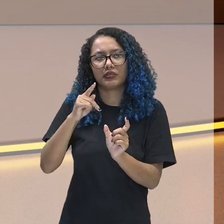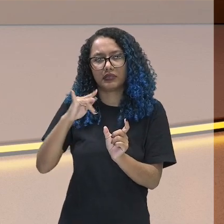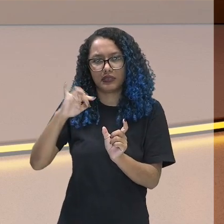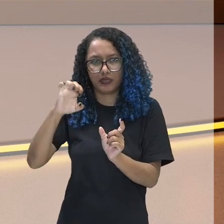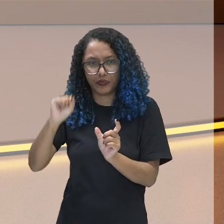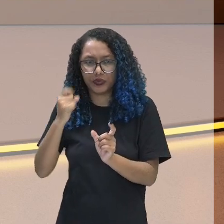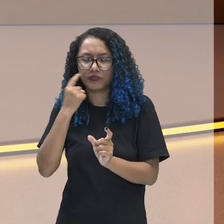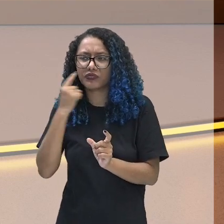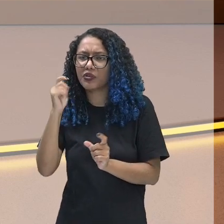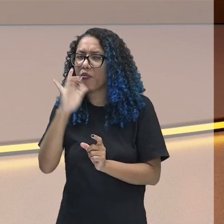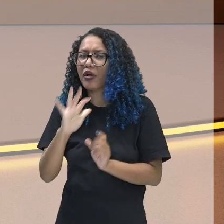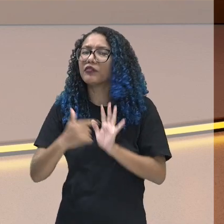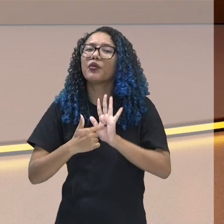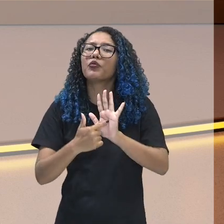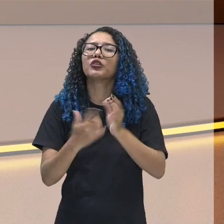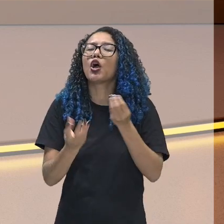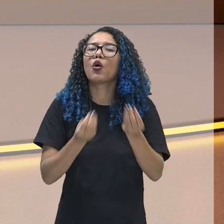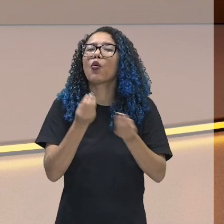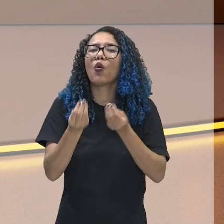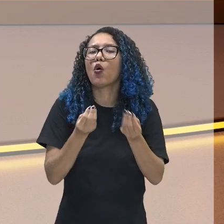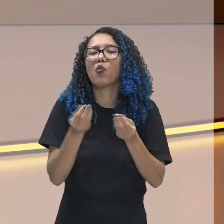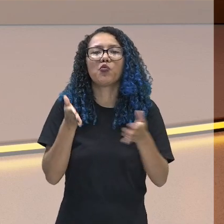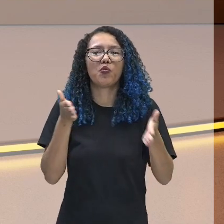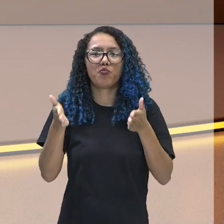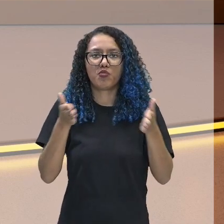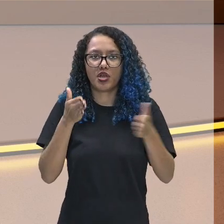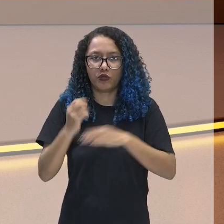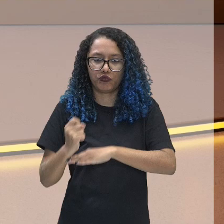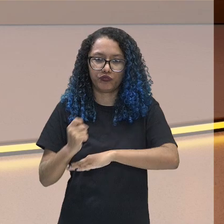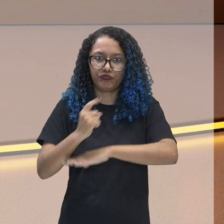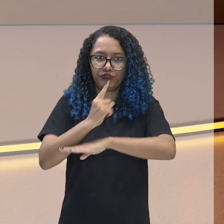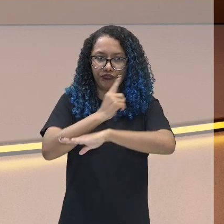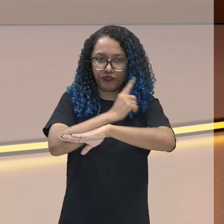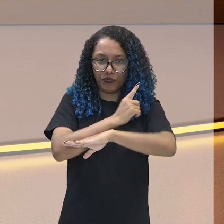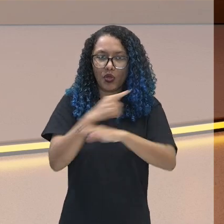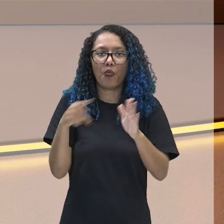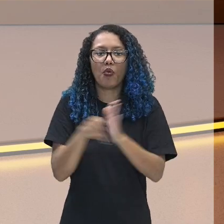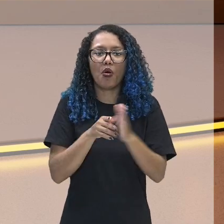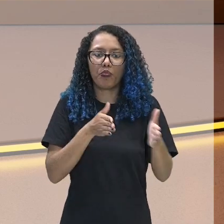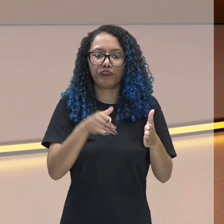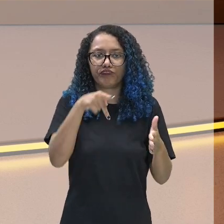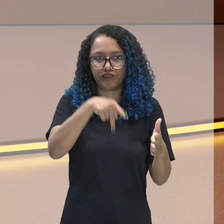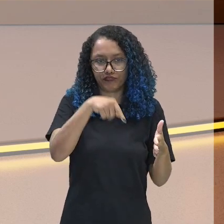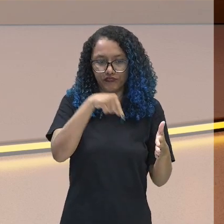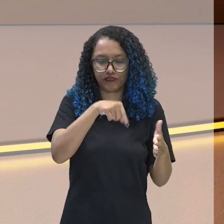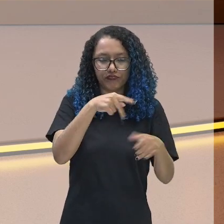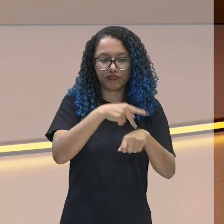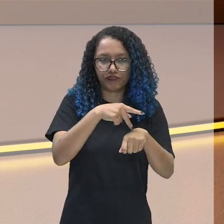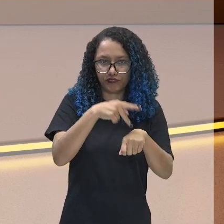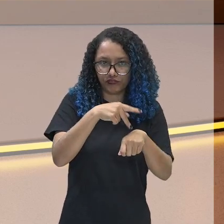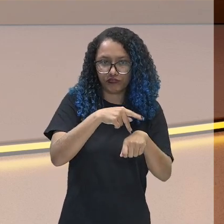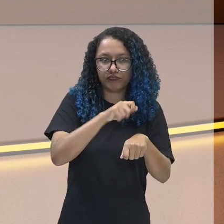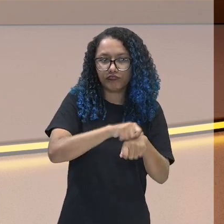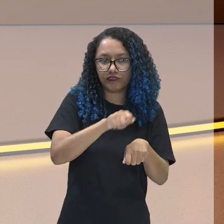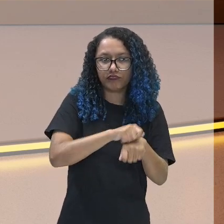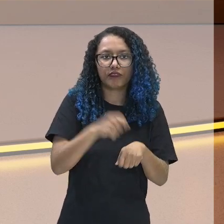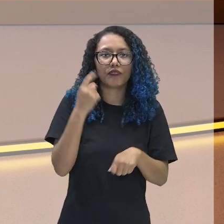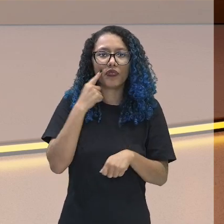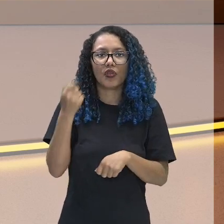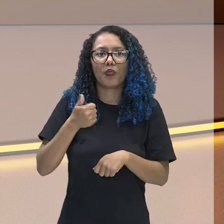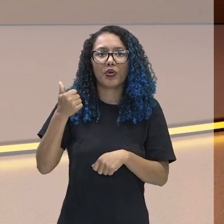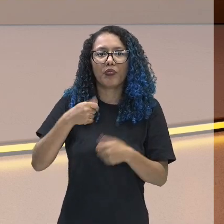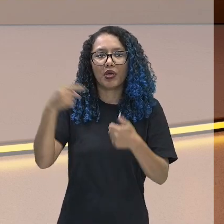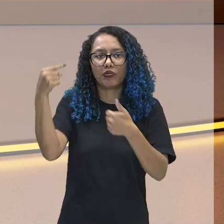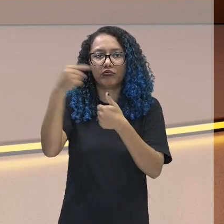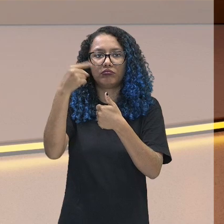evolução humana que caracterizou também ali o Paleolítico. Primeiro a gente tem ali o Australopithecus,